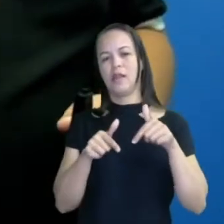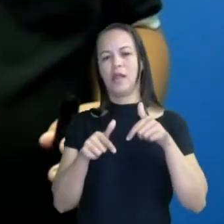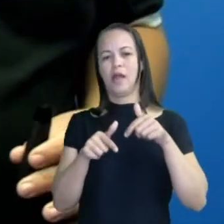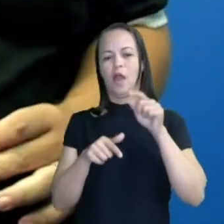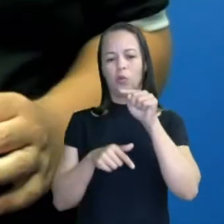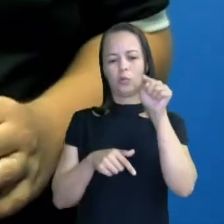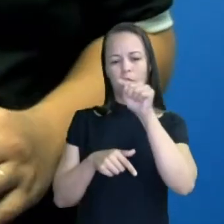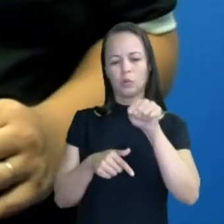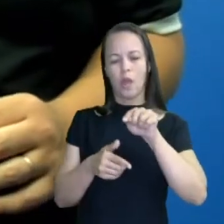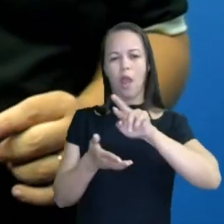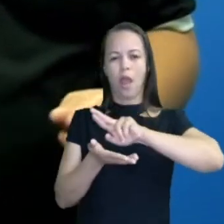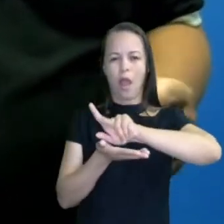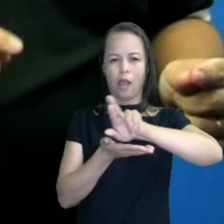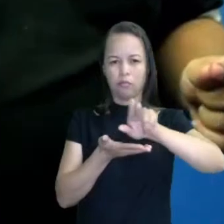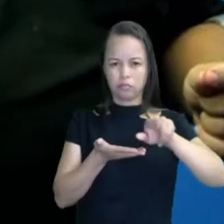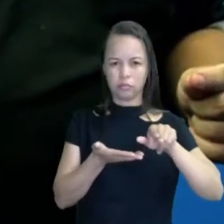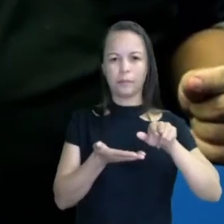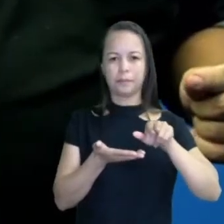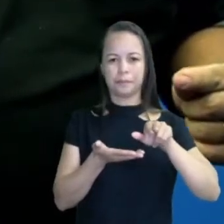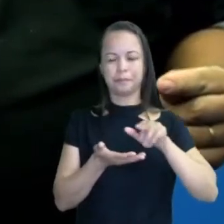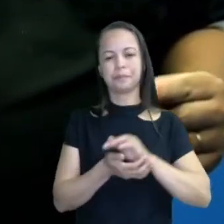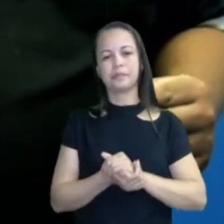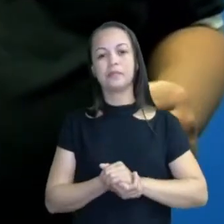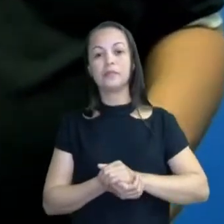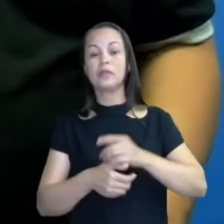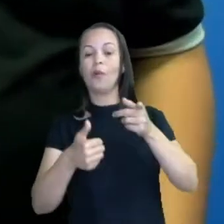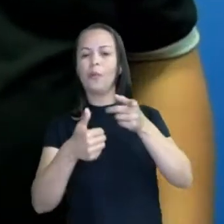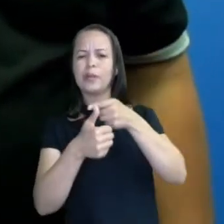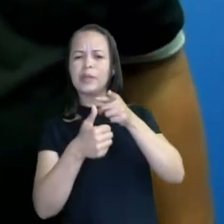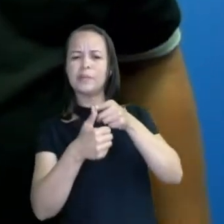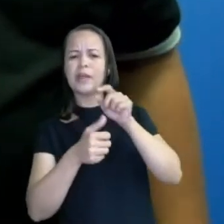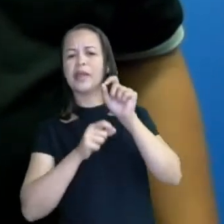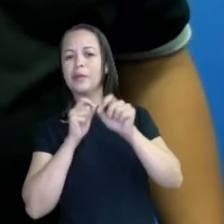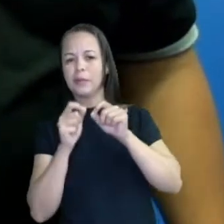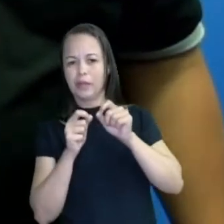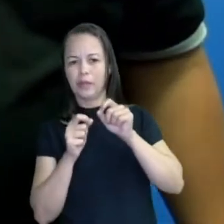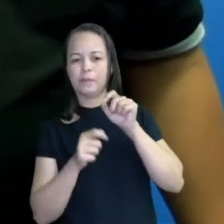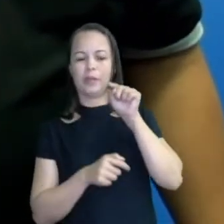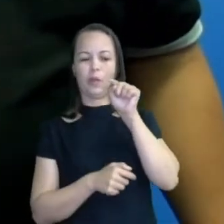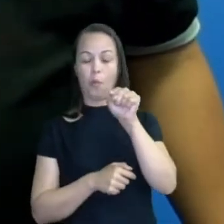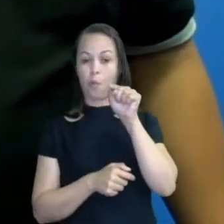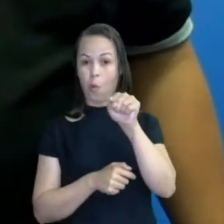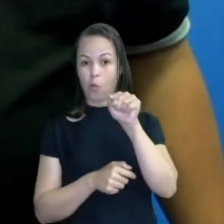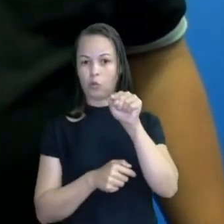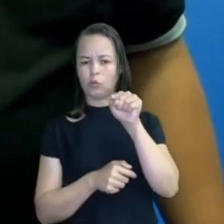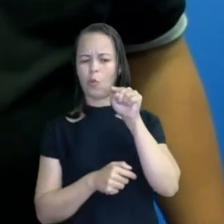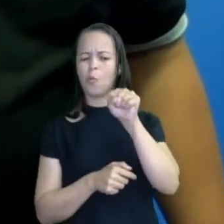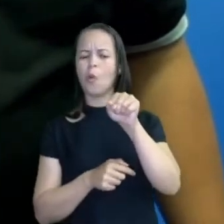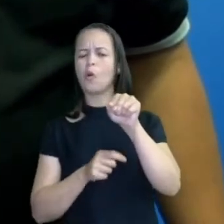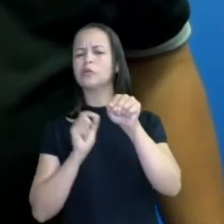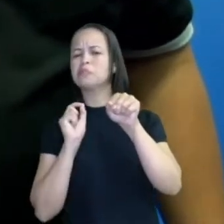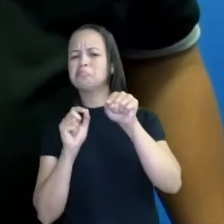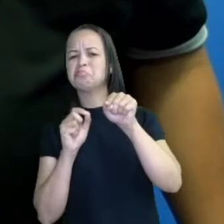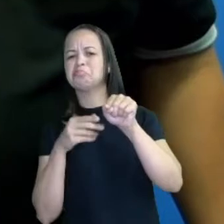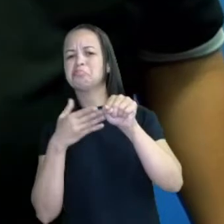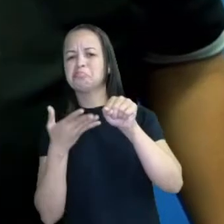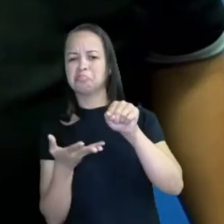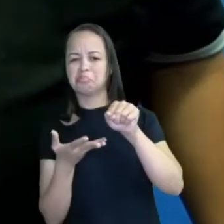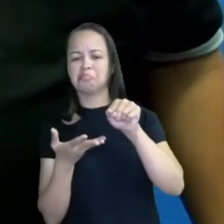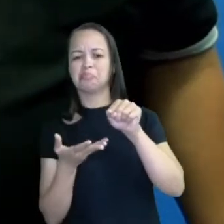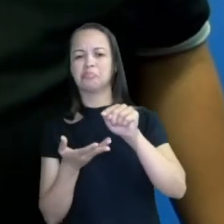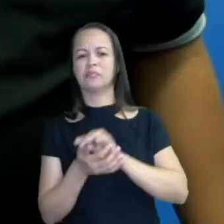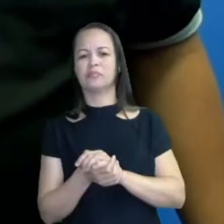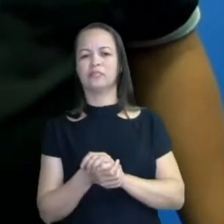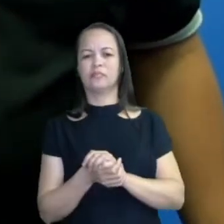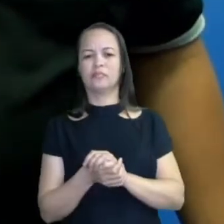sinais de pontuação. Vamos lá? O primeiro deles será o ponto. Para que serve o ponto, né? Onde